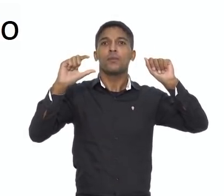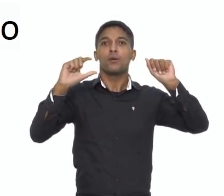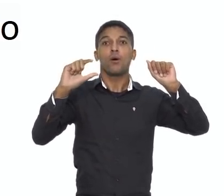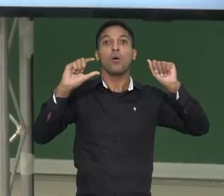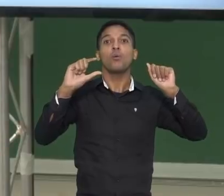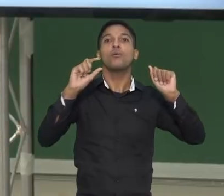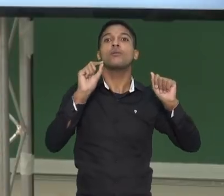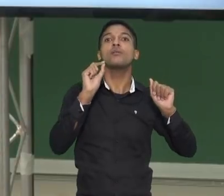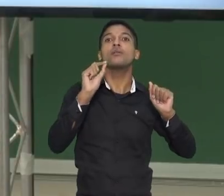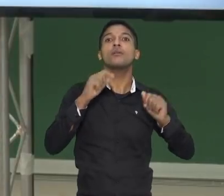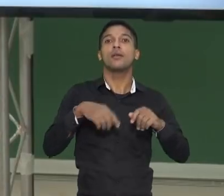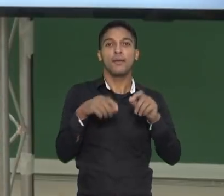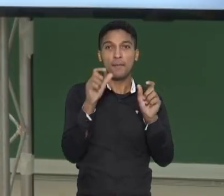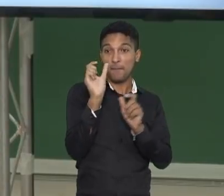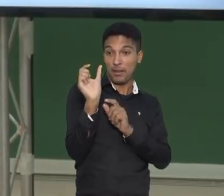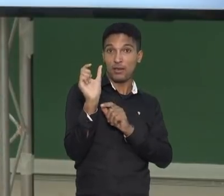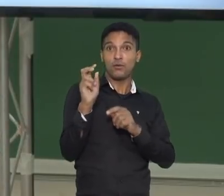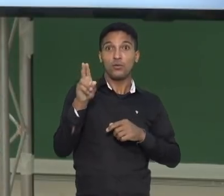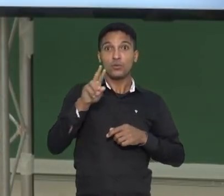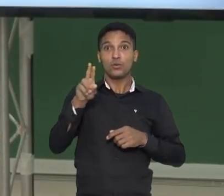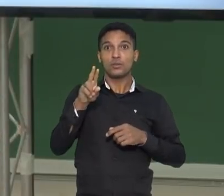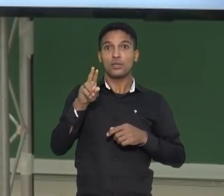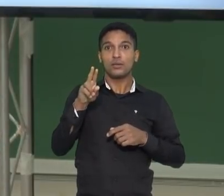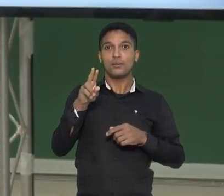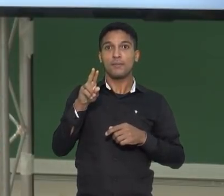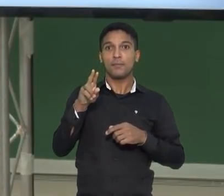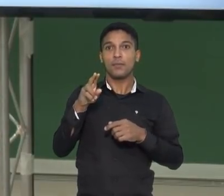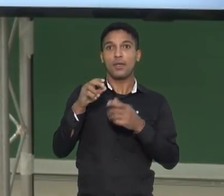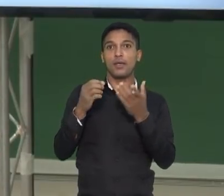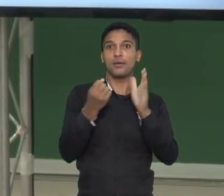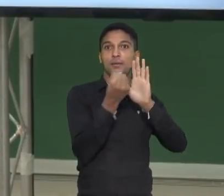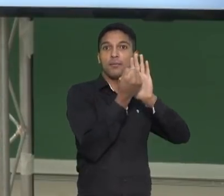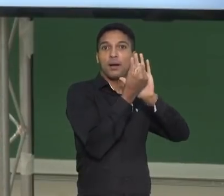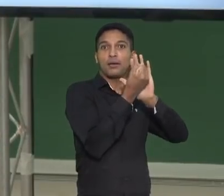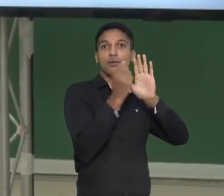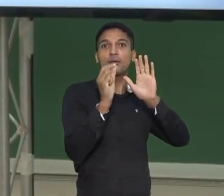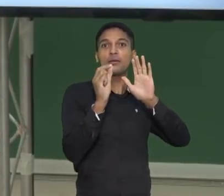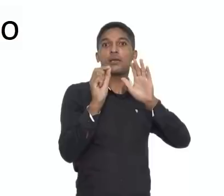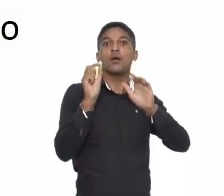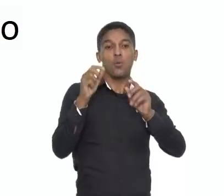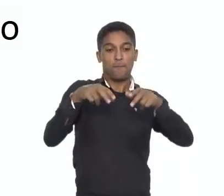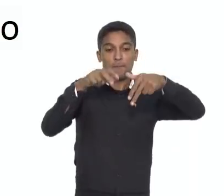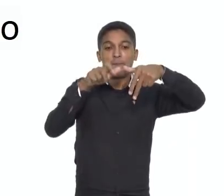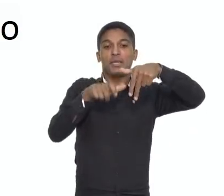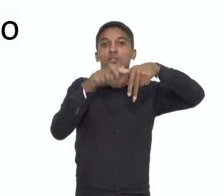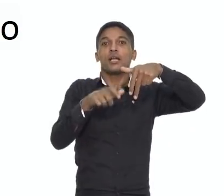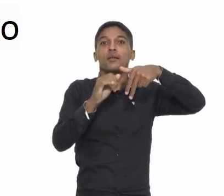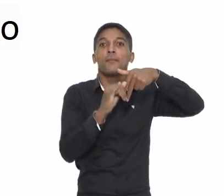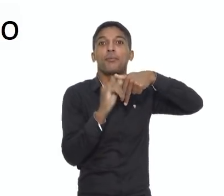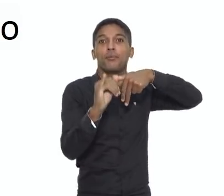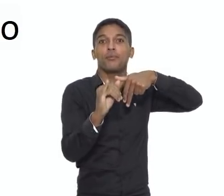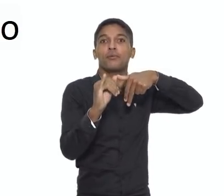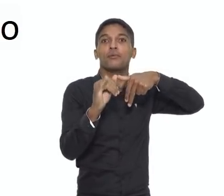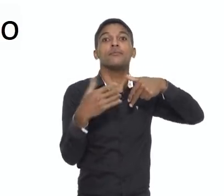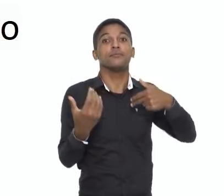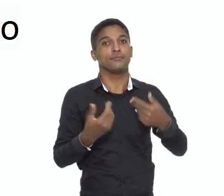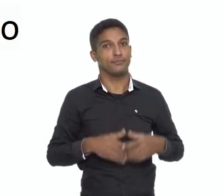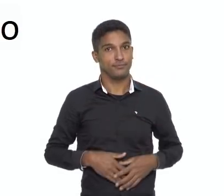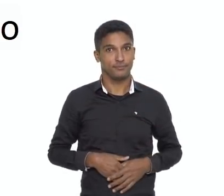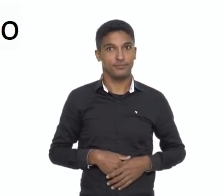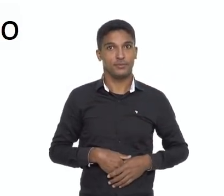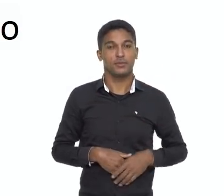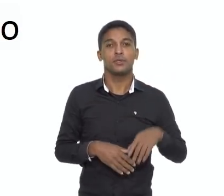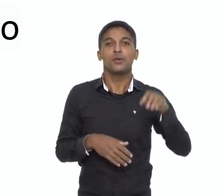tem que responder o A. B. O que esses recursos indicam? O discurso direto ou o